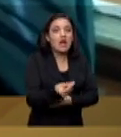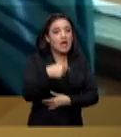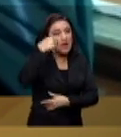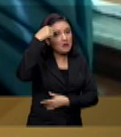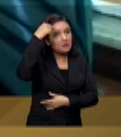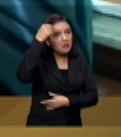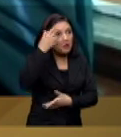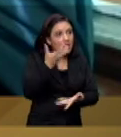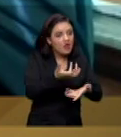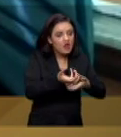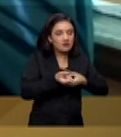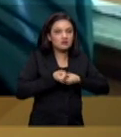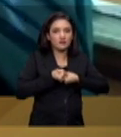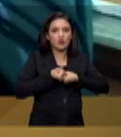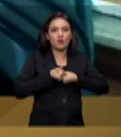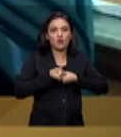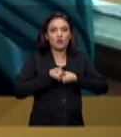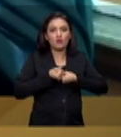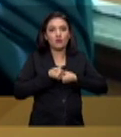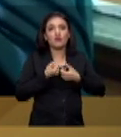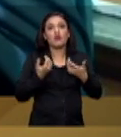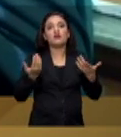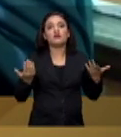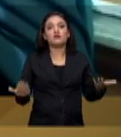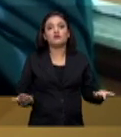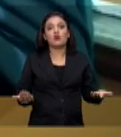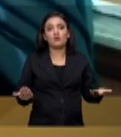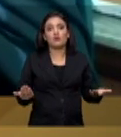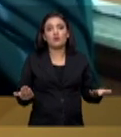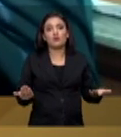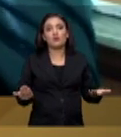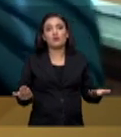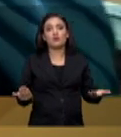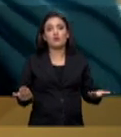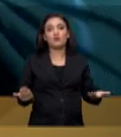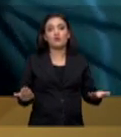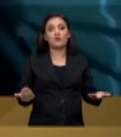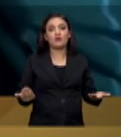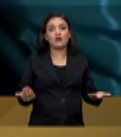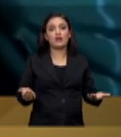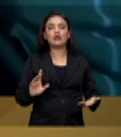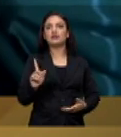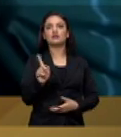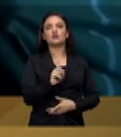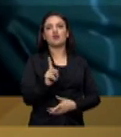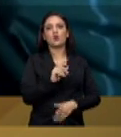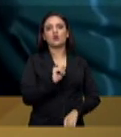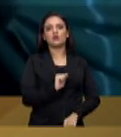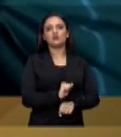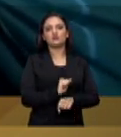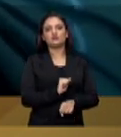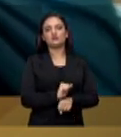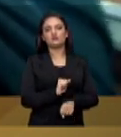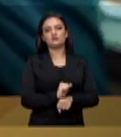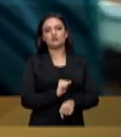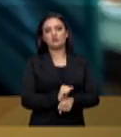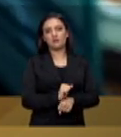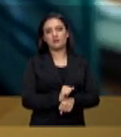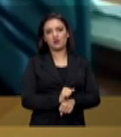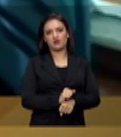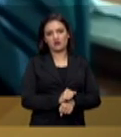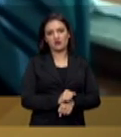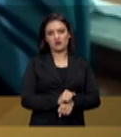B, o colega A ou B não aguarda a manifestação